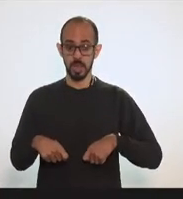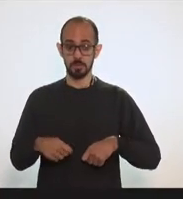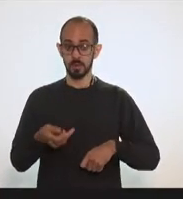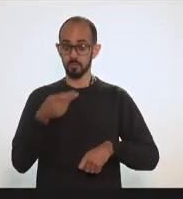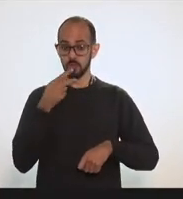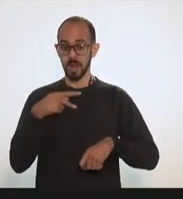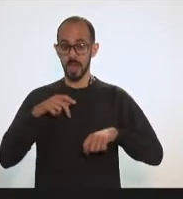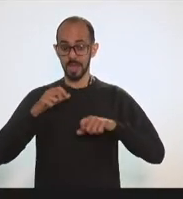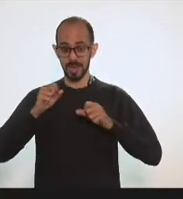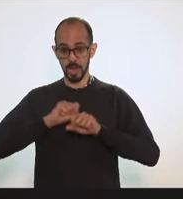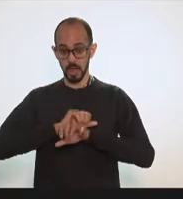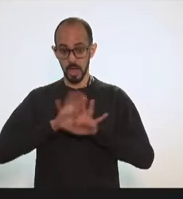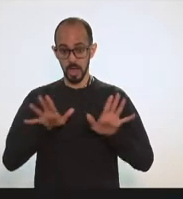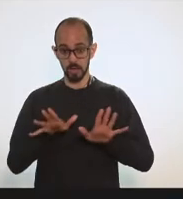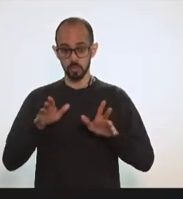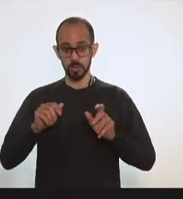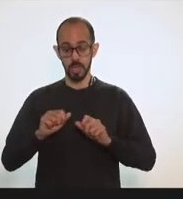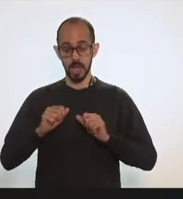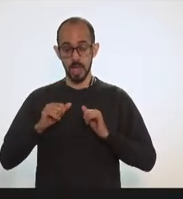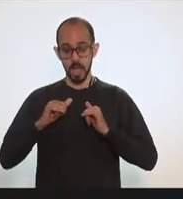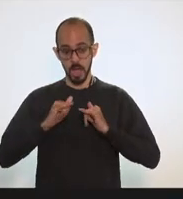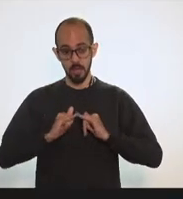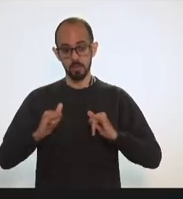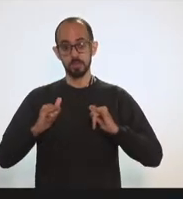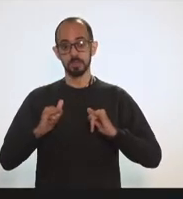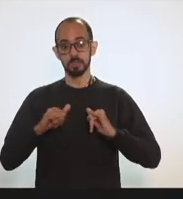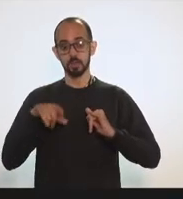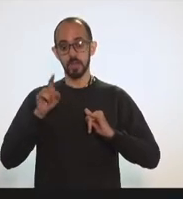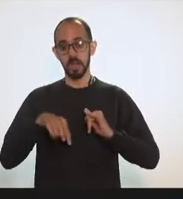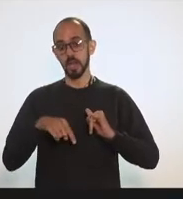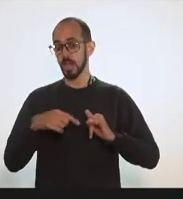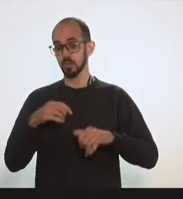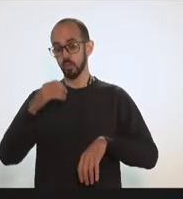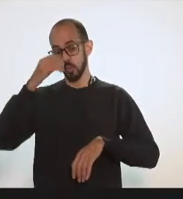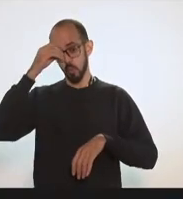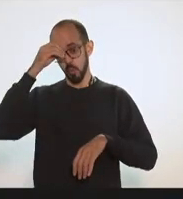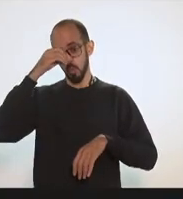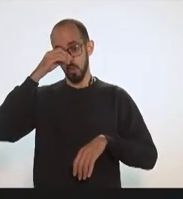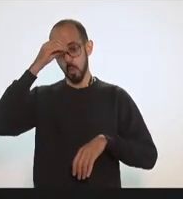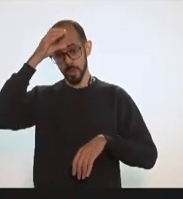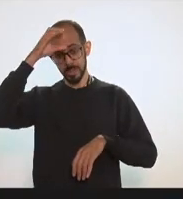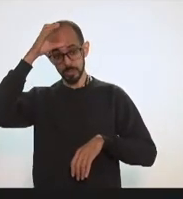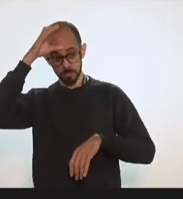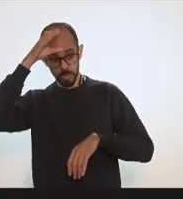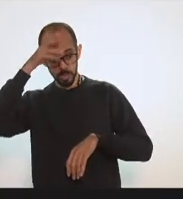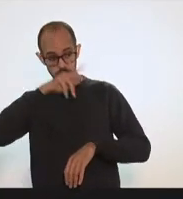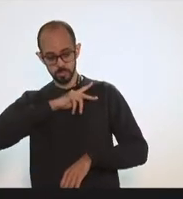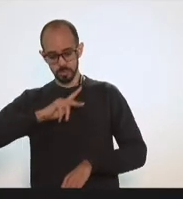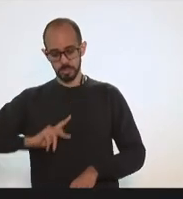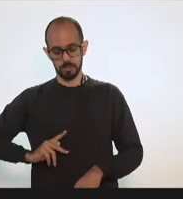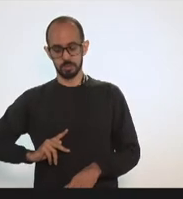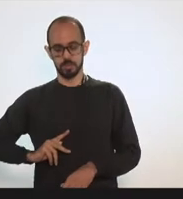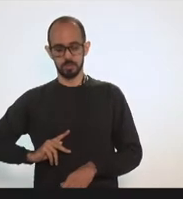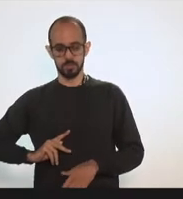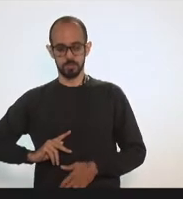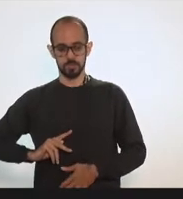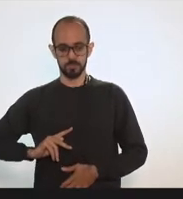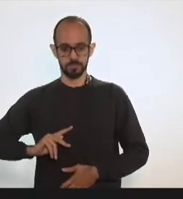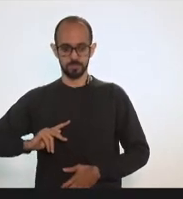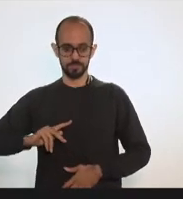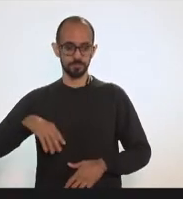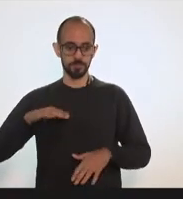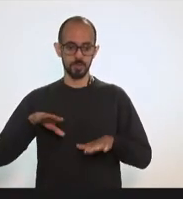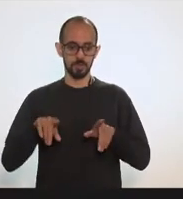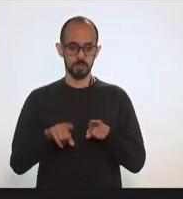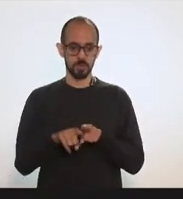informação era de conhecimento do presidente. Aliás, tem uma, a